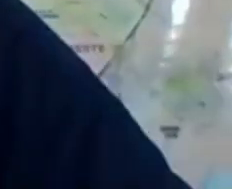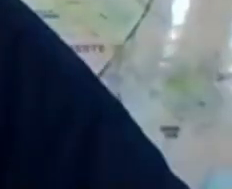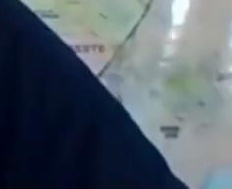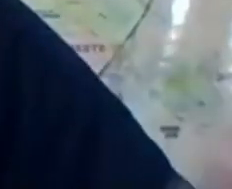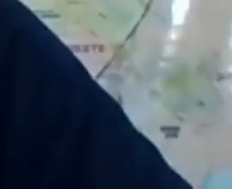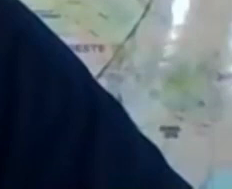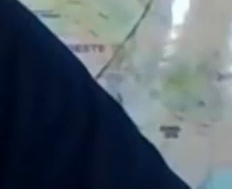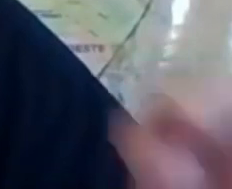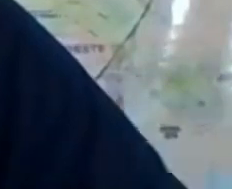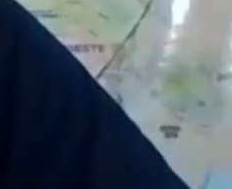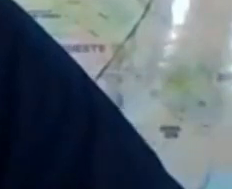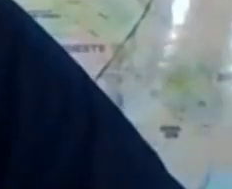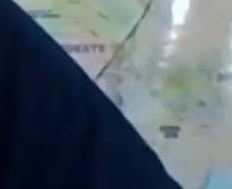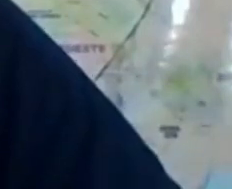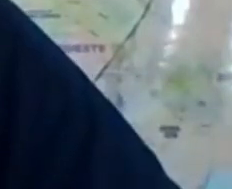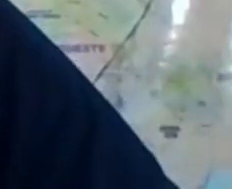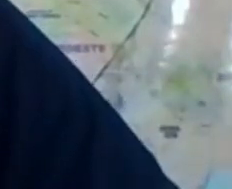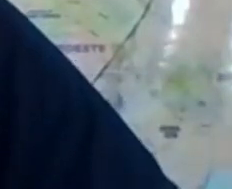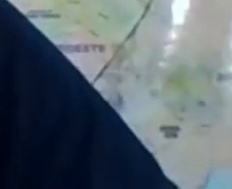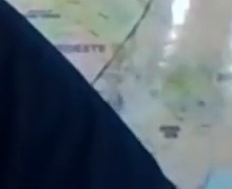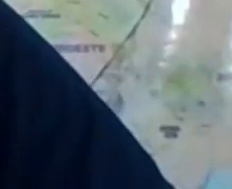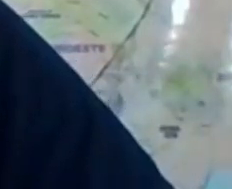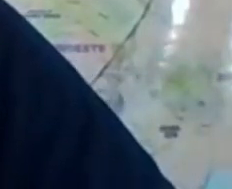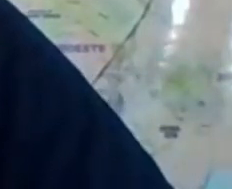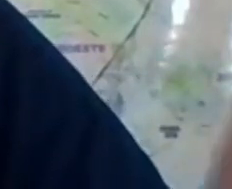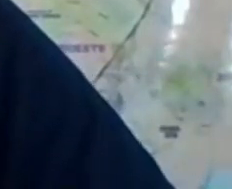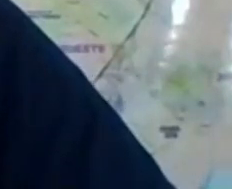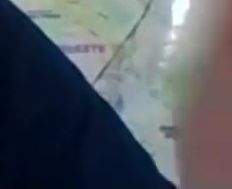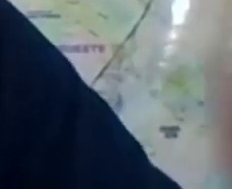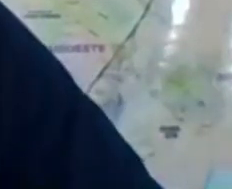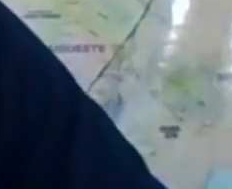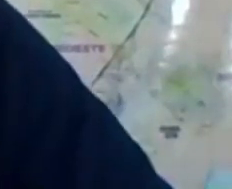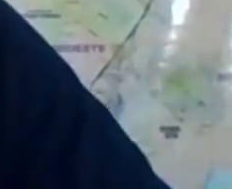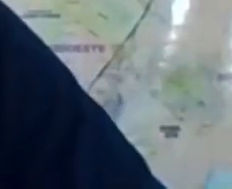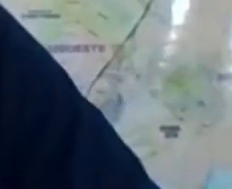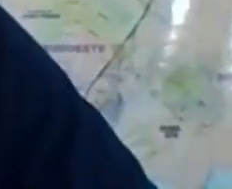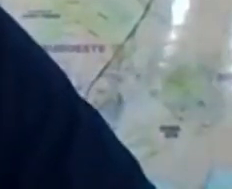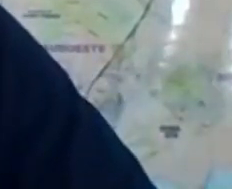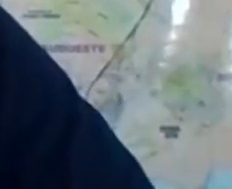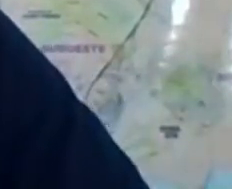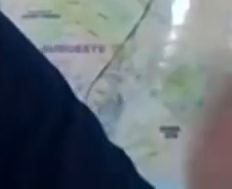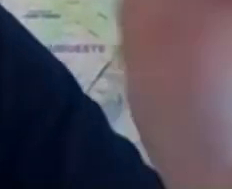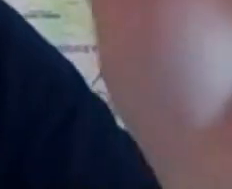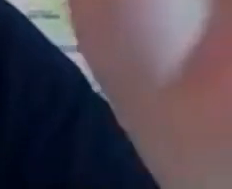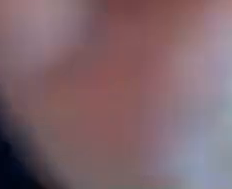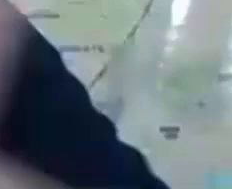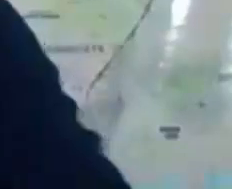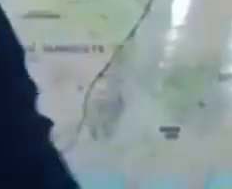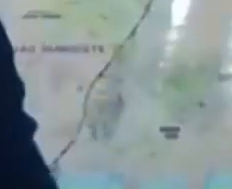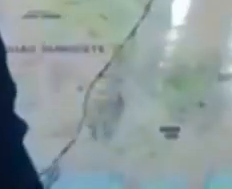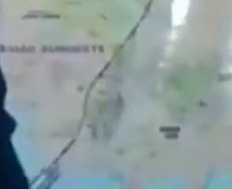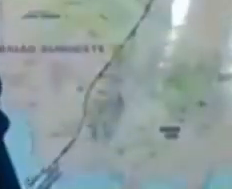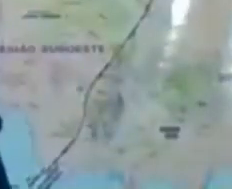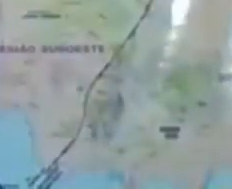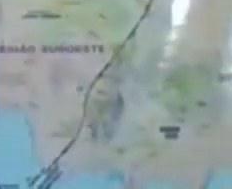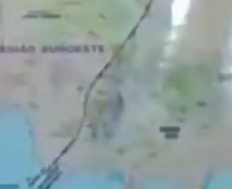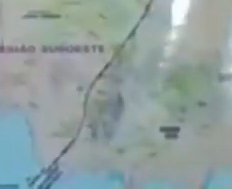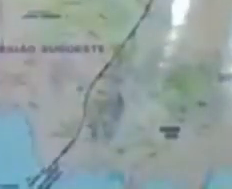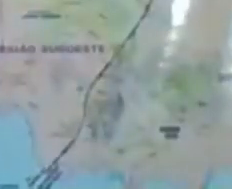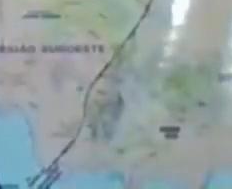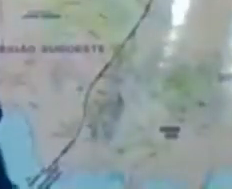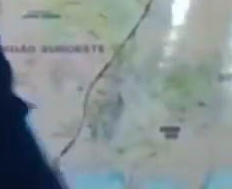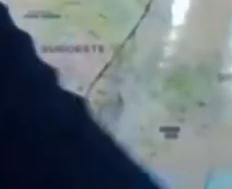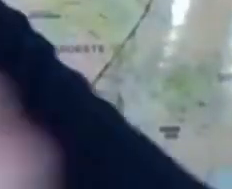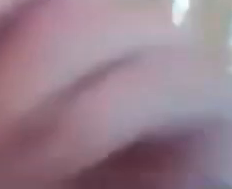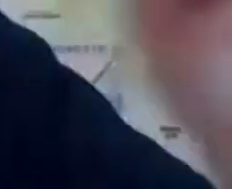que tratar dessa questão como uma questão central. É preciso que sejam os dispositivos do